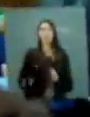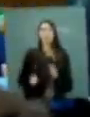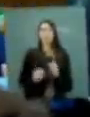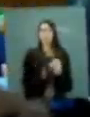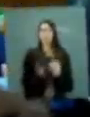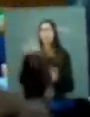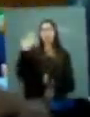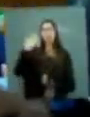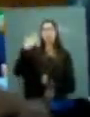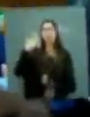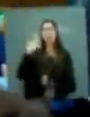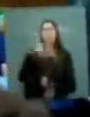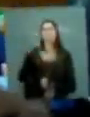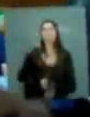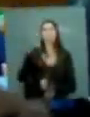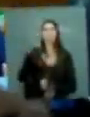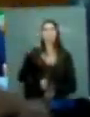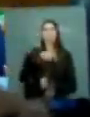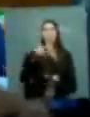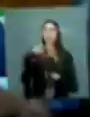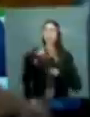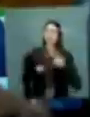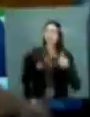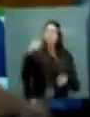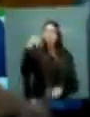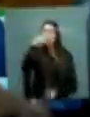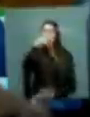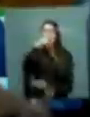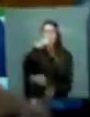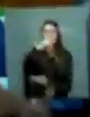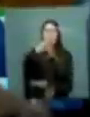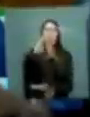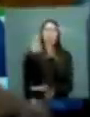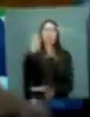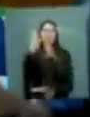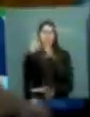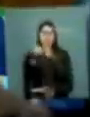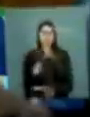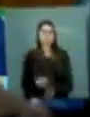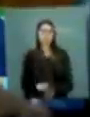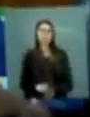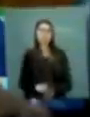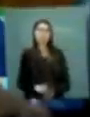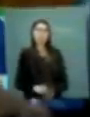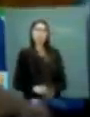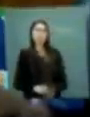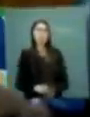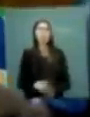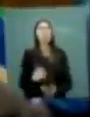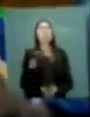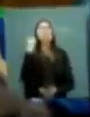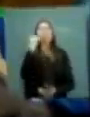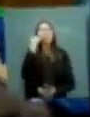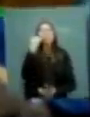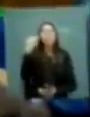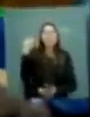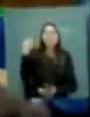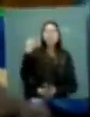do meu parente Góes que nós tentamos entender